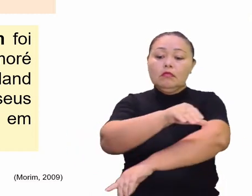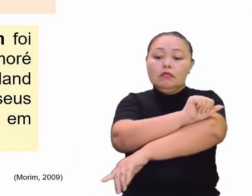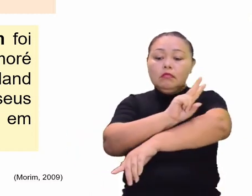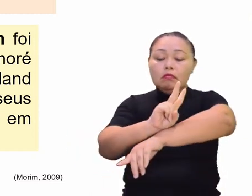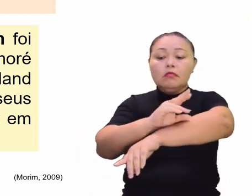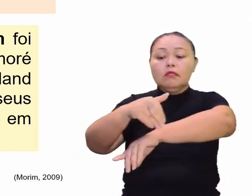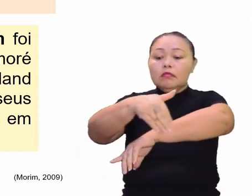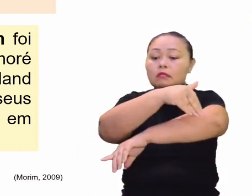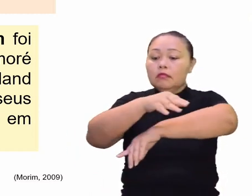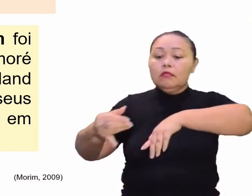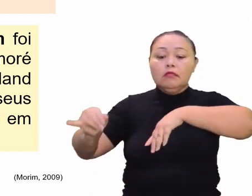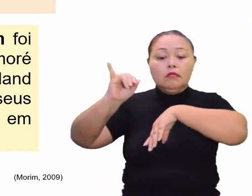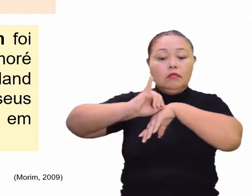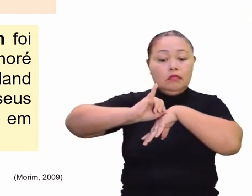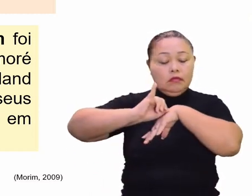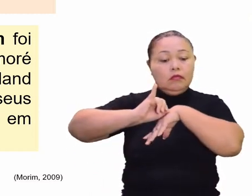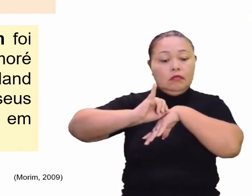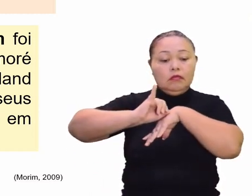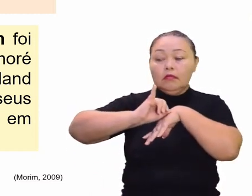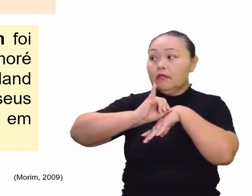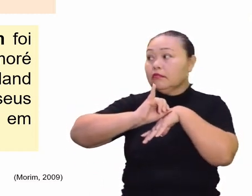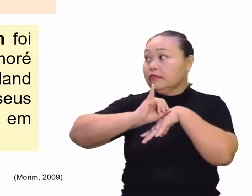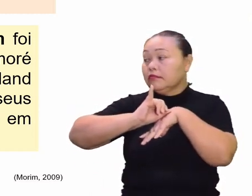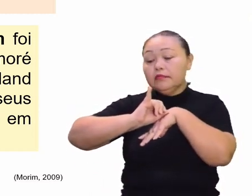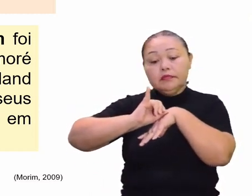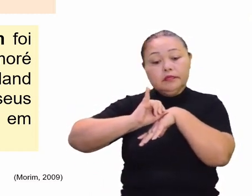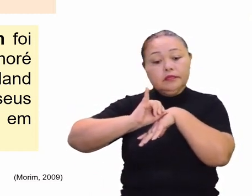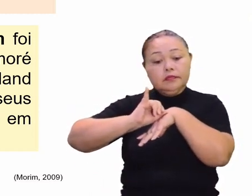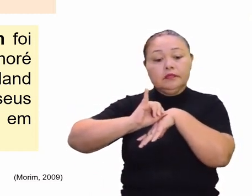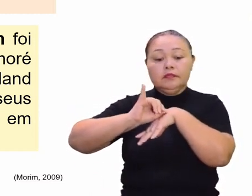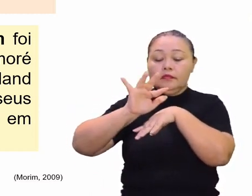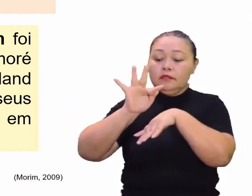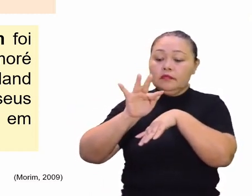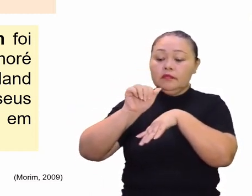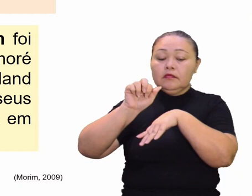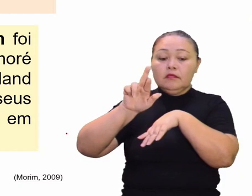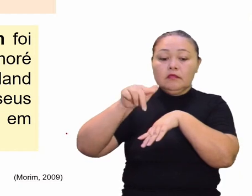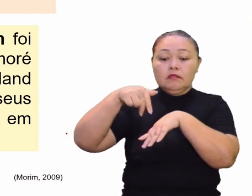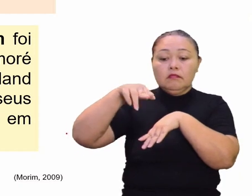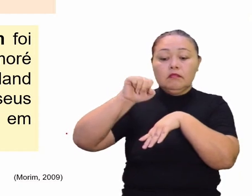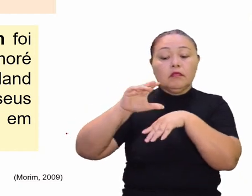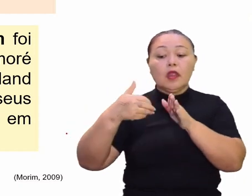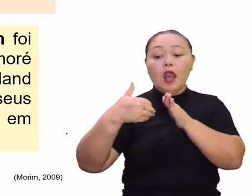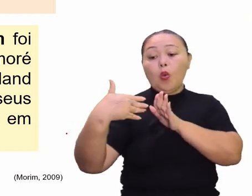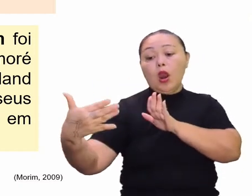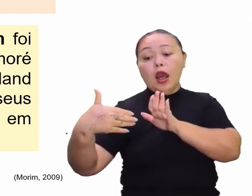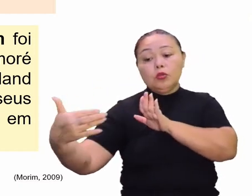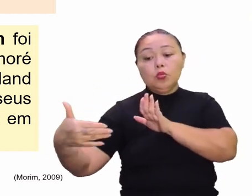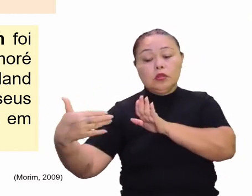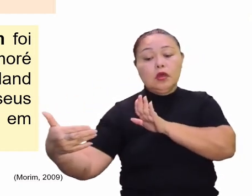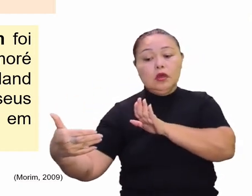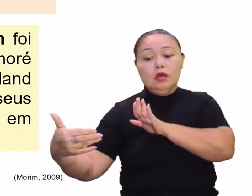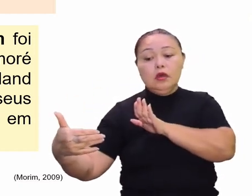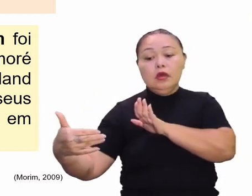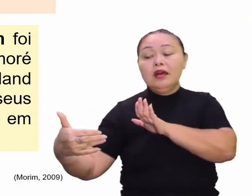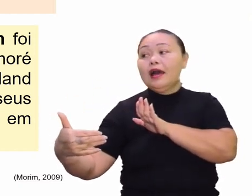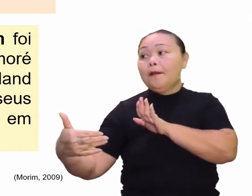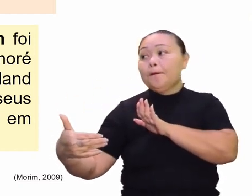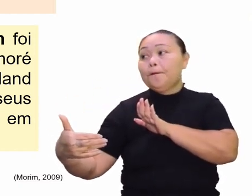de Porto Velho, aqui na capital, que inclusive é a Avenida Farquhar, né? Ali ao lado